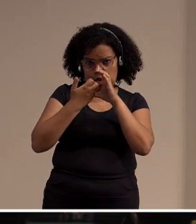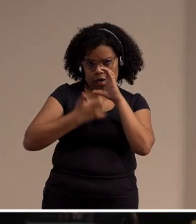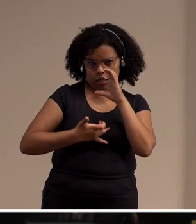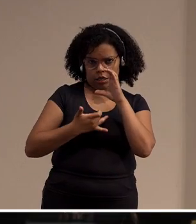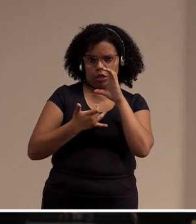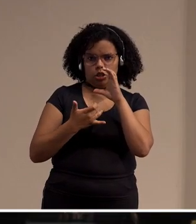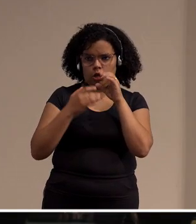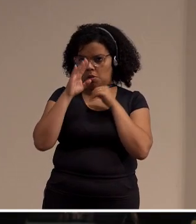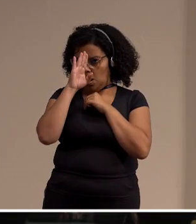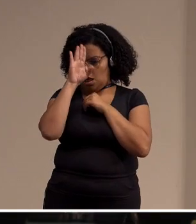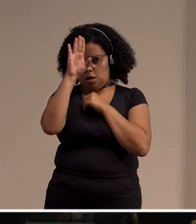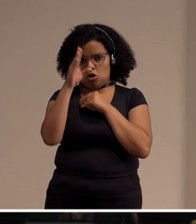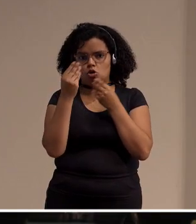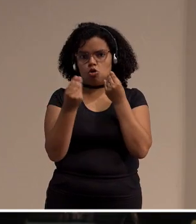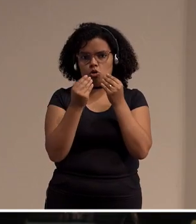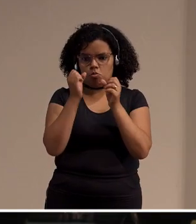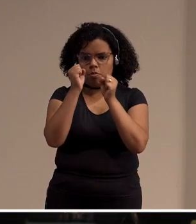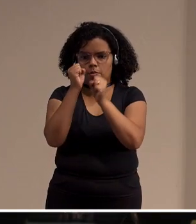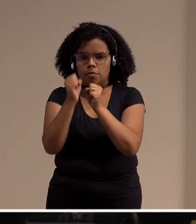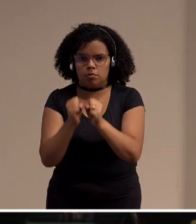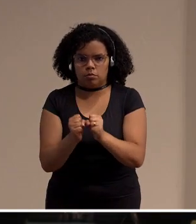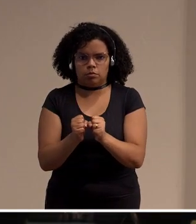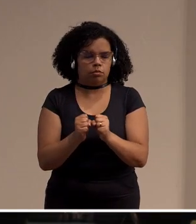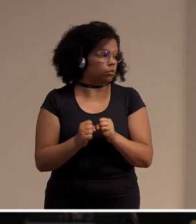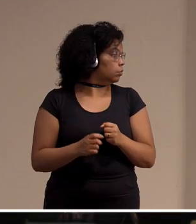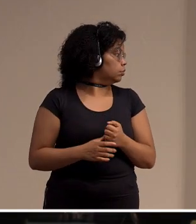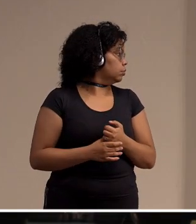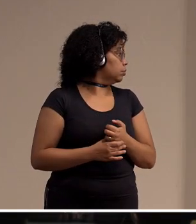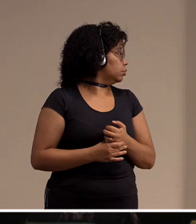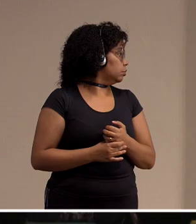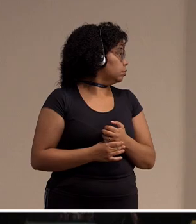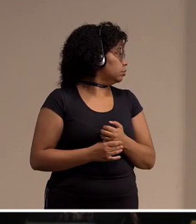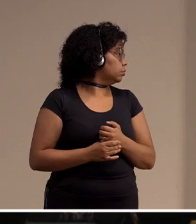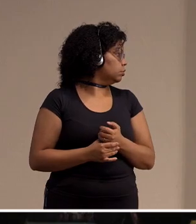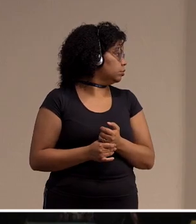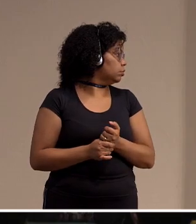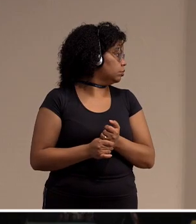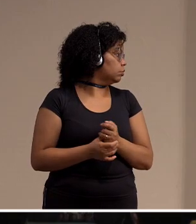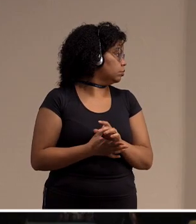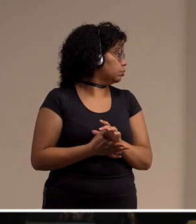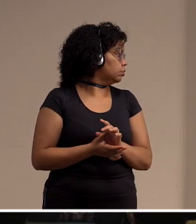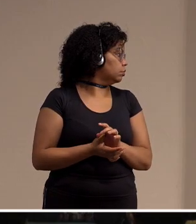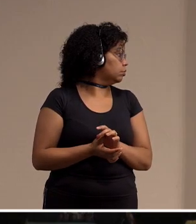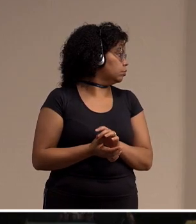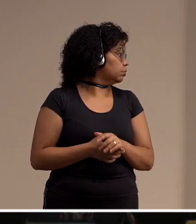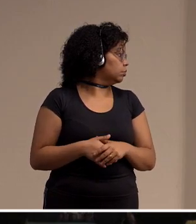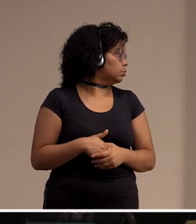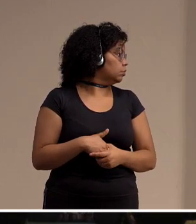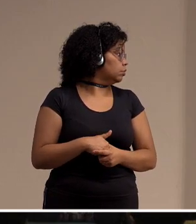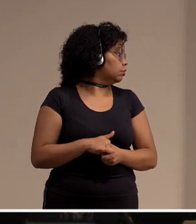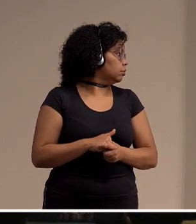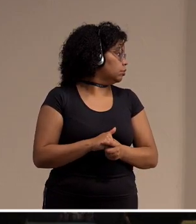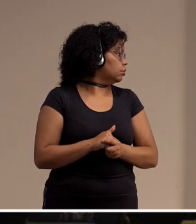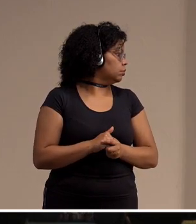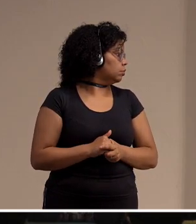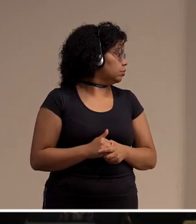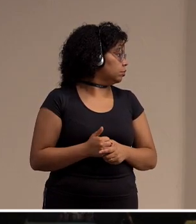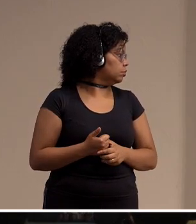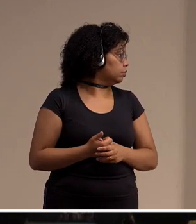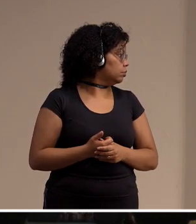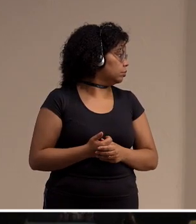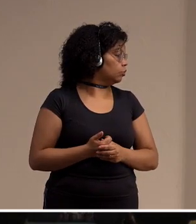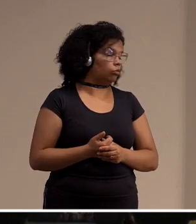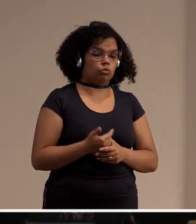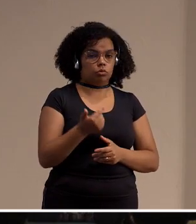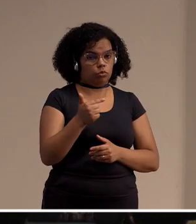né, como Matadeiros do... Como que chama mesmo o autor? Esteban Echeverría. Echeverría. Não